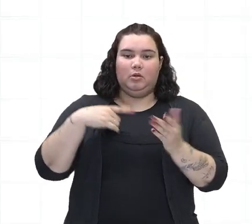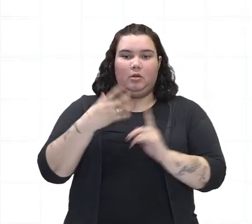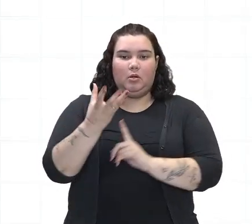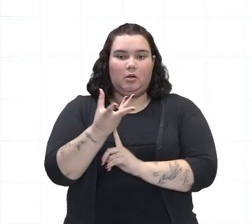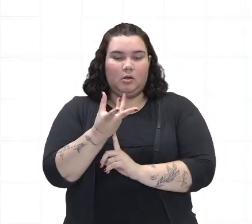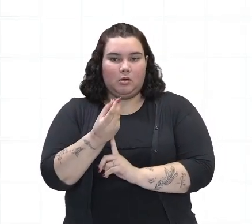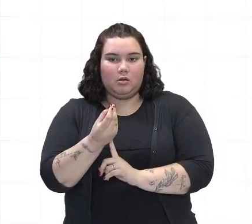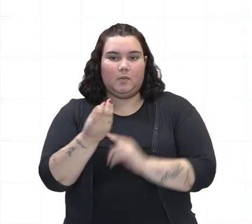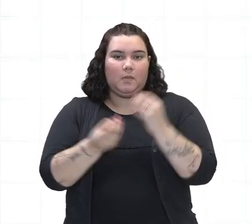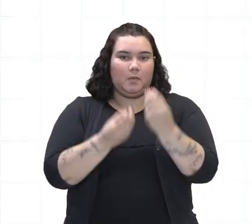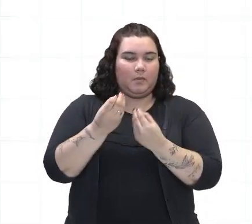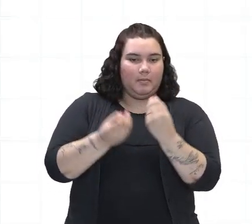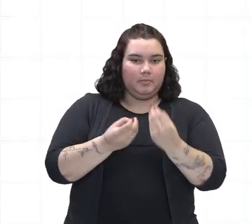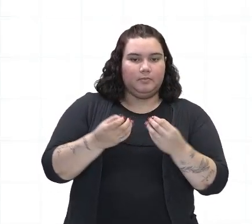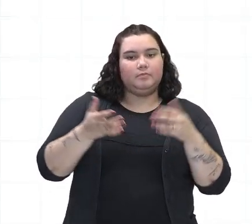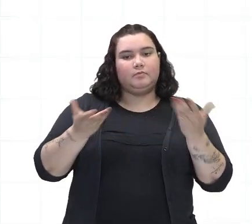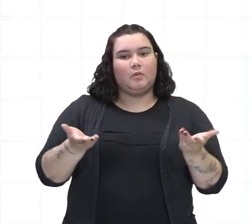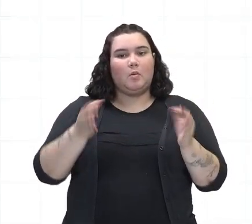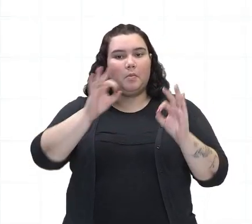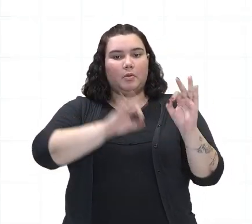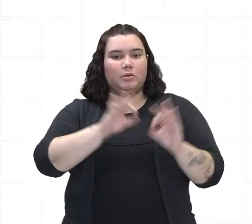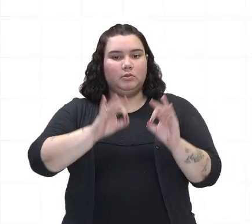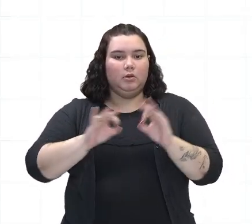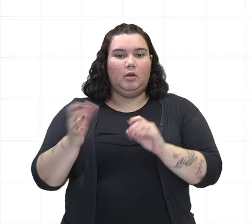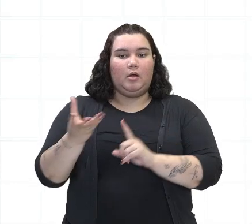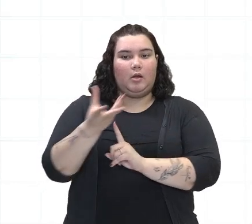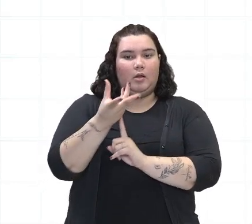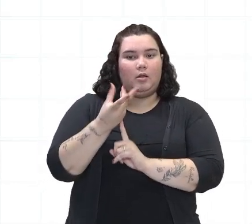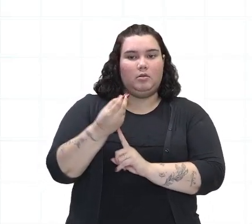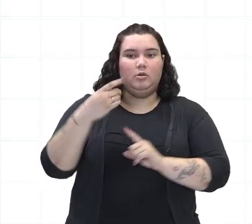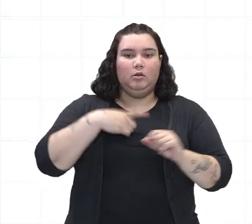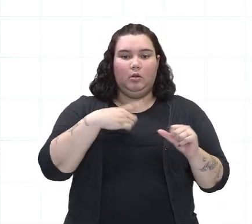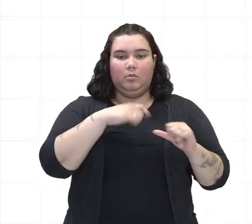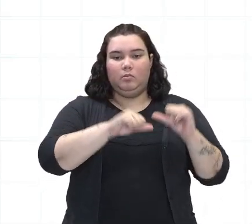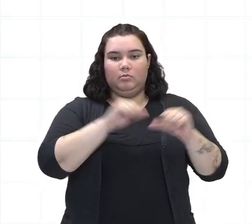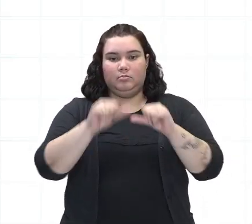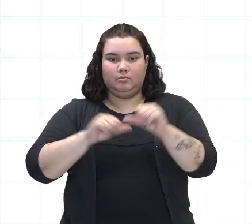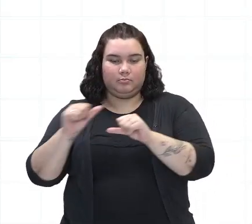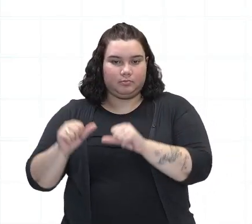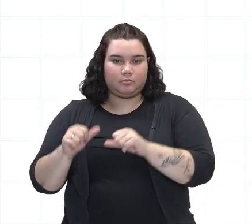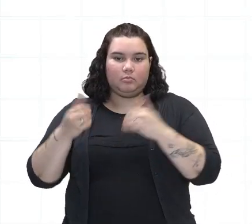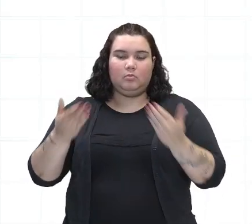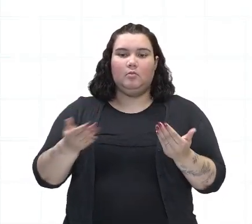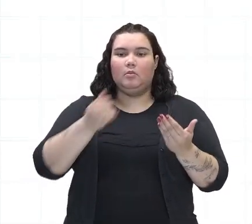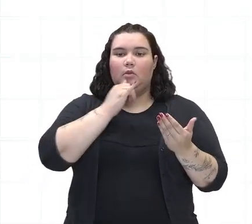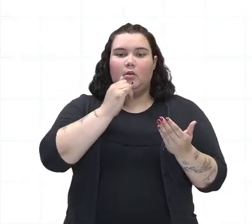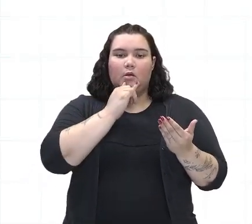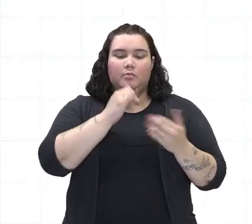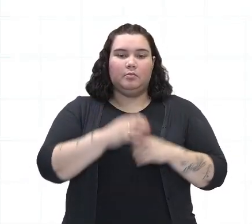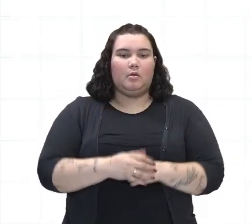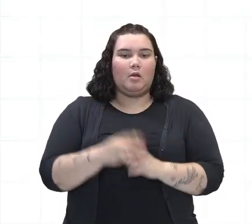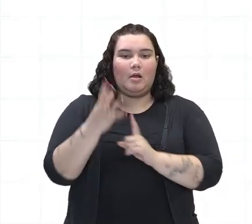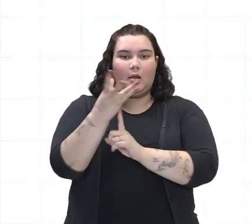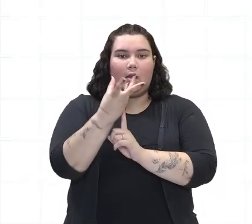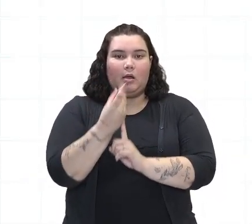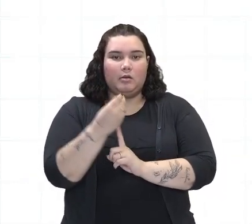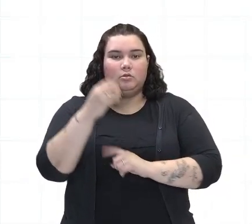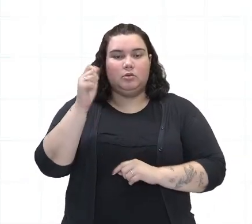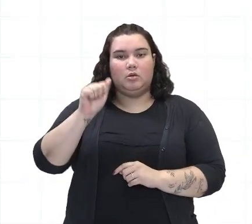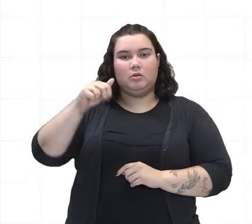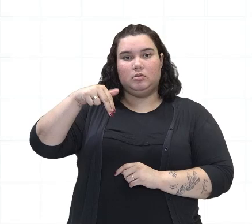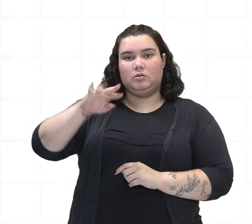como fazer artístico. E esse processo de arte, ele foi se transformando. A gente viu, por exemplo, na arte antiga, como que